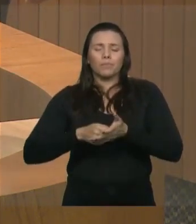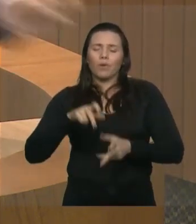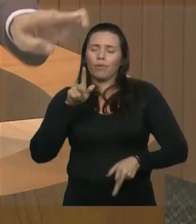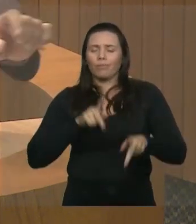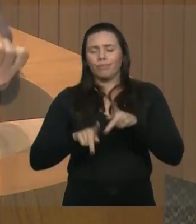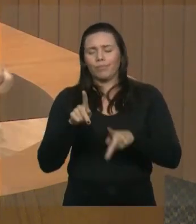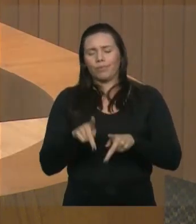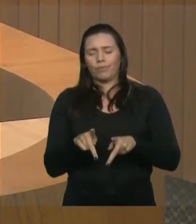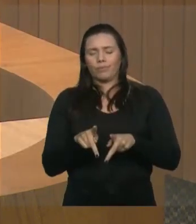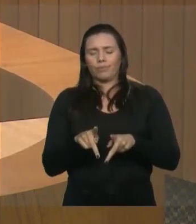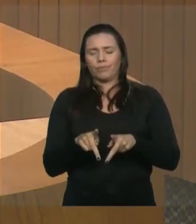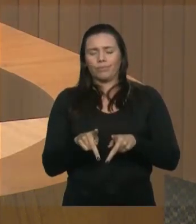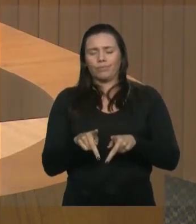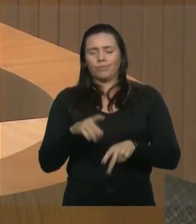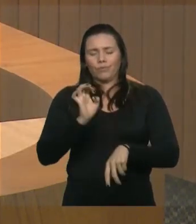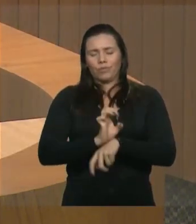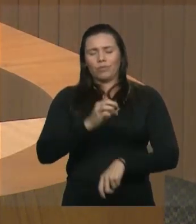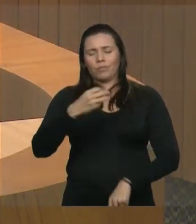desempregados no Estado do Maranhão.